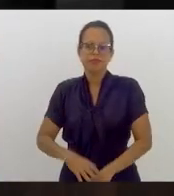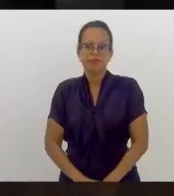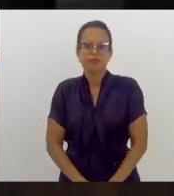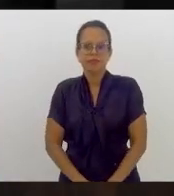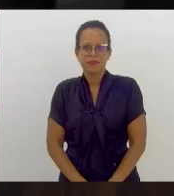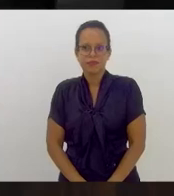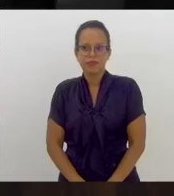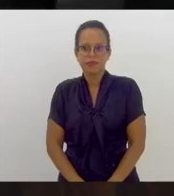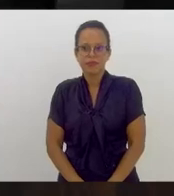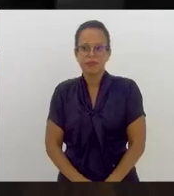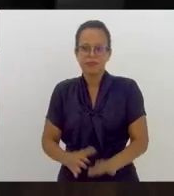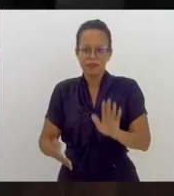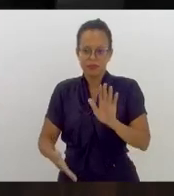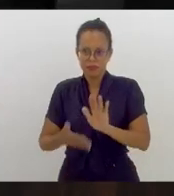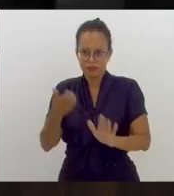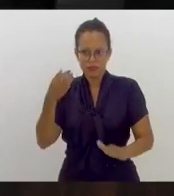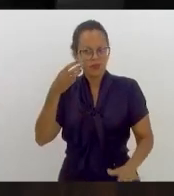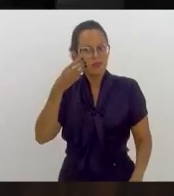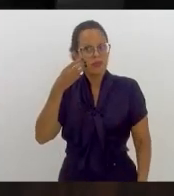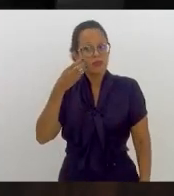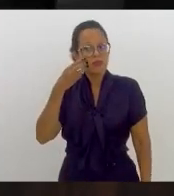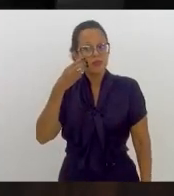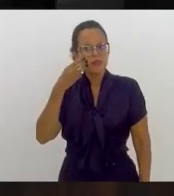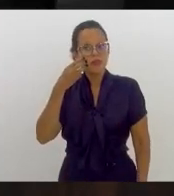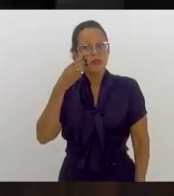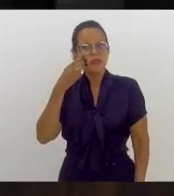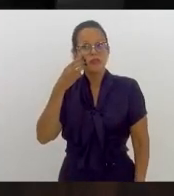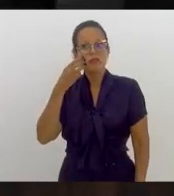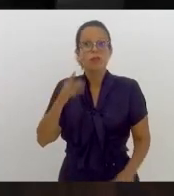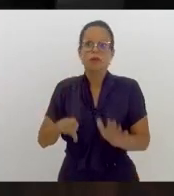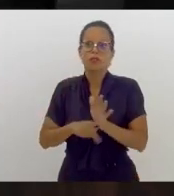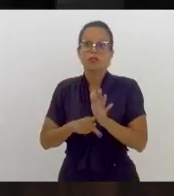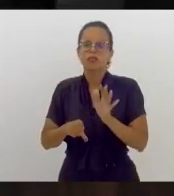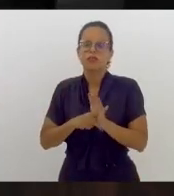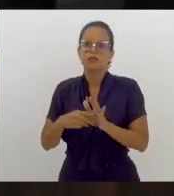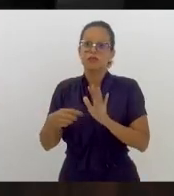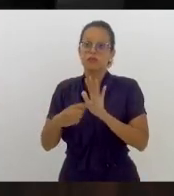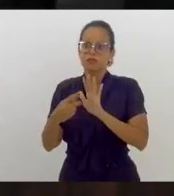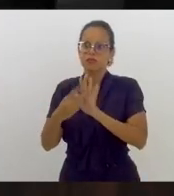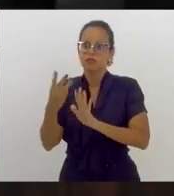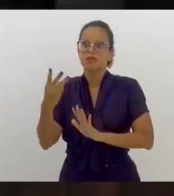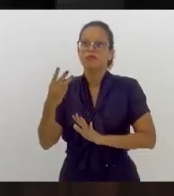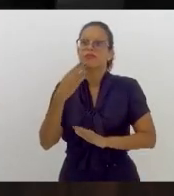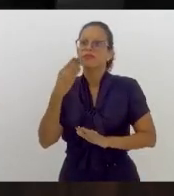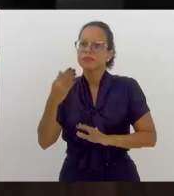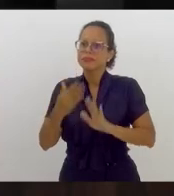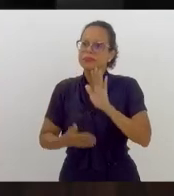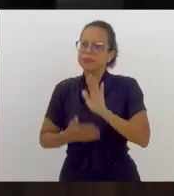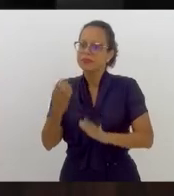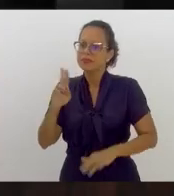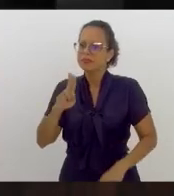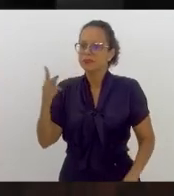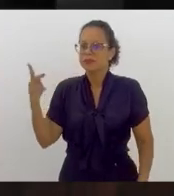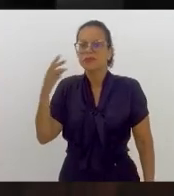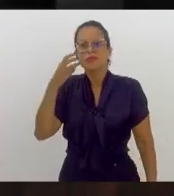Tem que retirar o nome do Valdec Carneiro desse projeto, já é a terceira vez. Por favor, deputado Chico Machado.